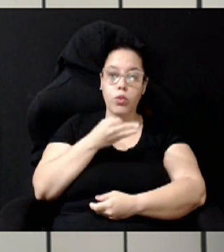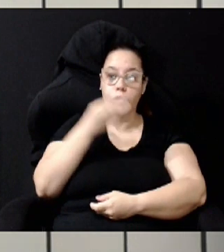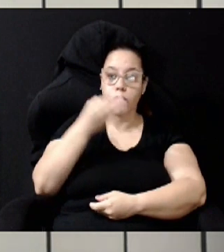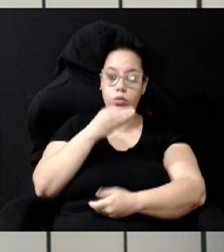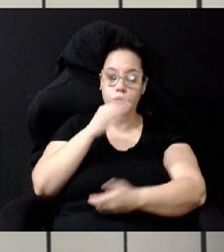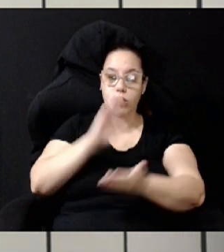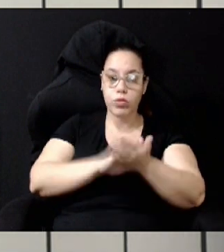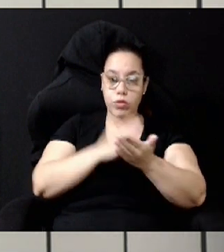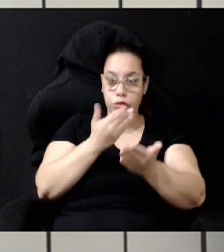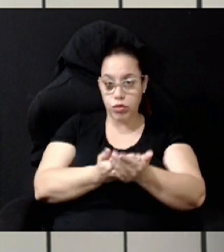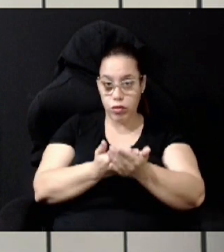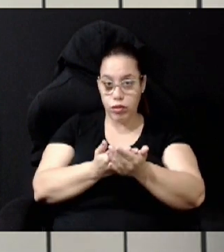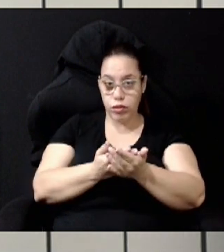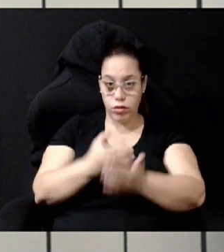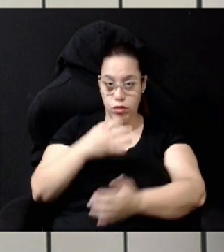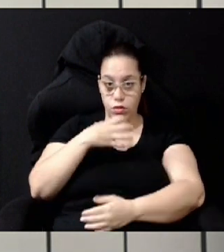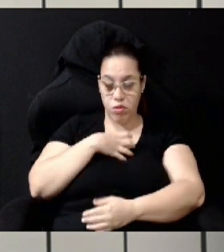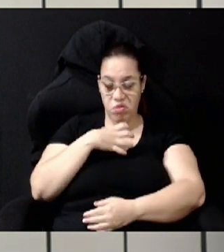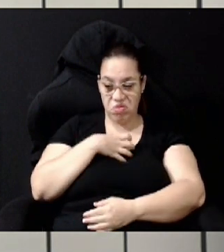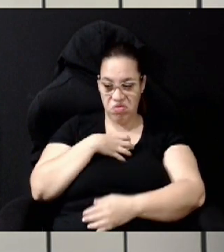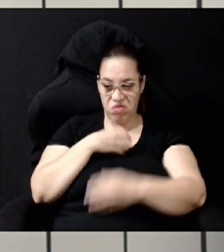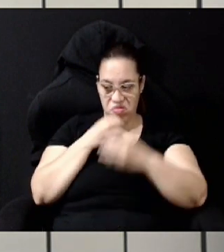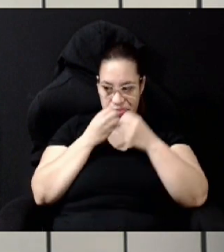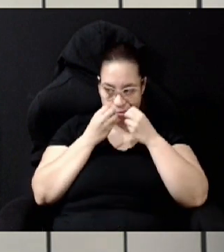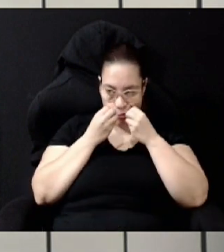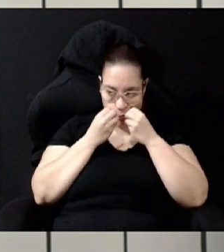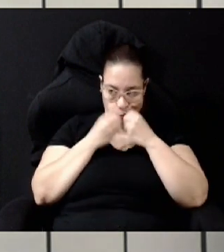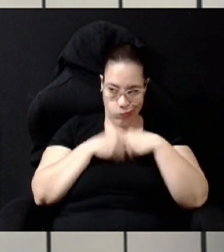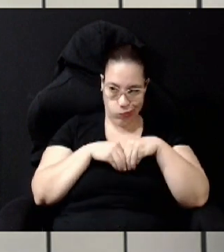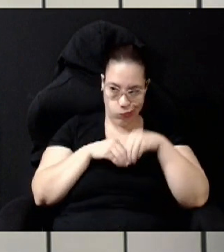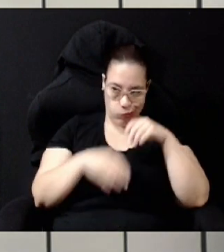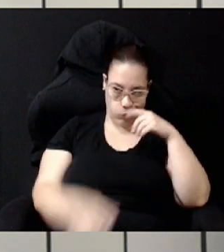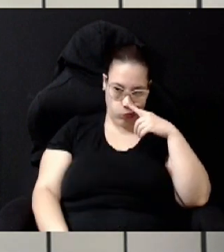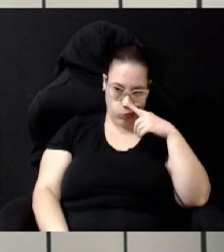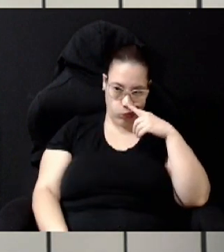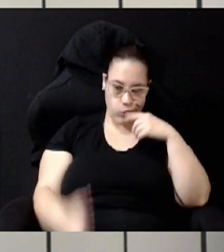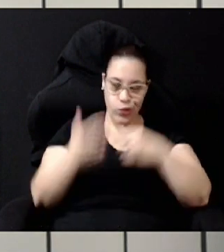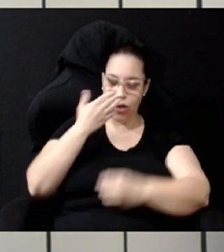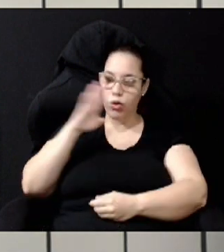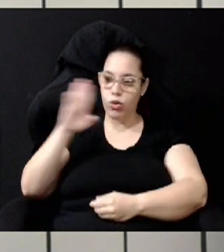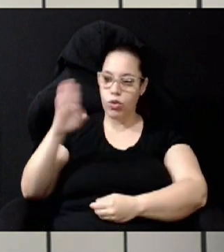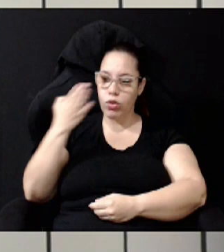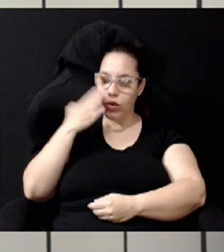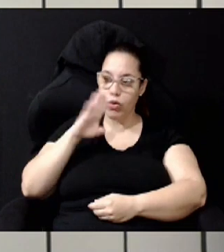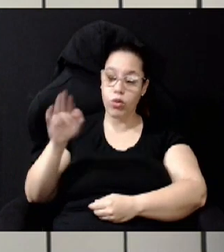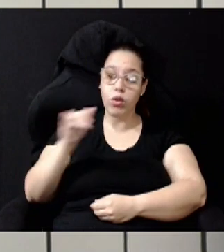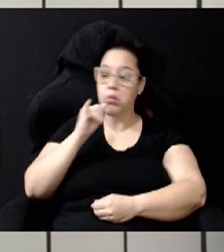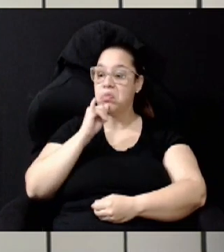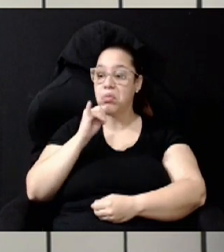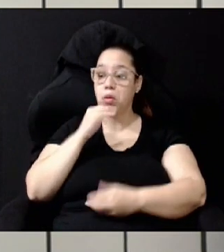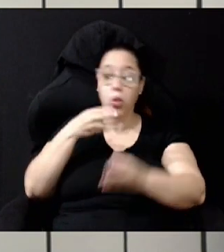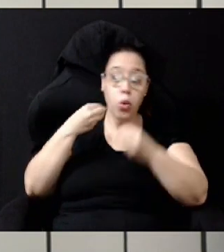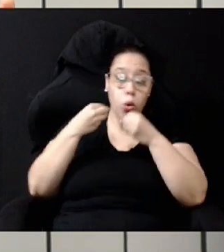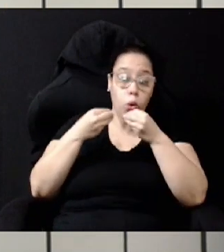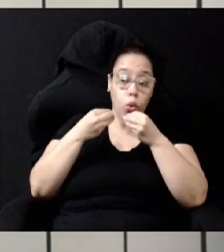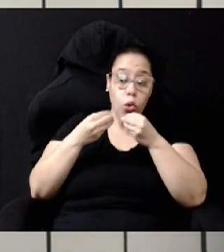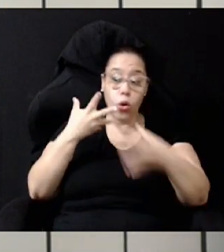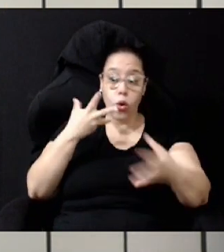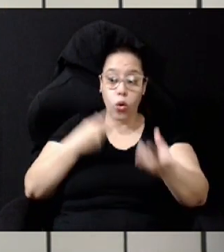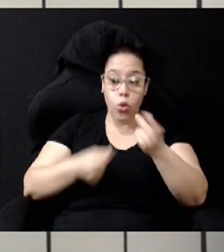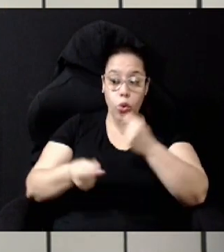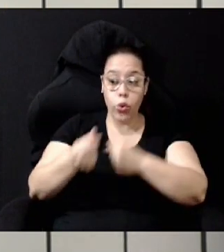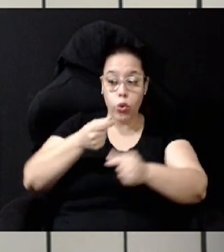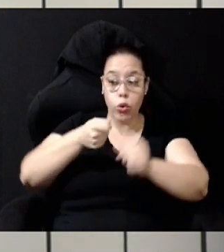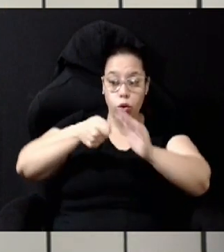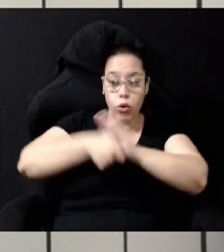sentimento de decepção. Muitas promessas, mas não falaram, por exemplo, como vai ser arrecadado um financiamento